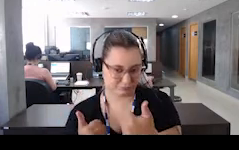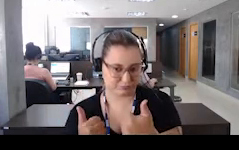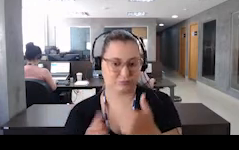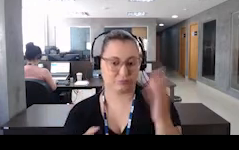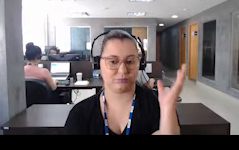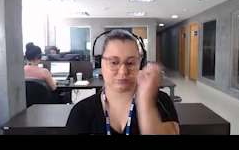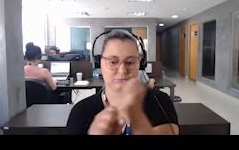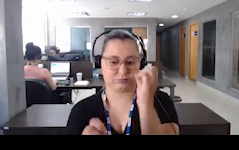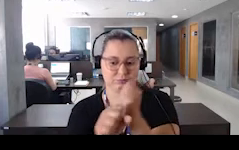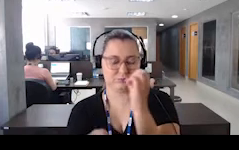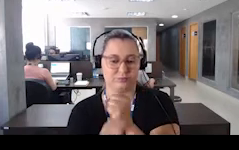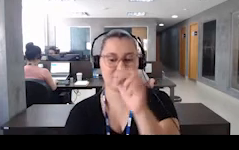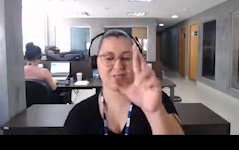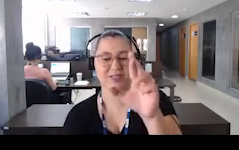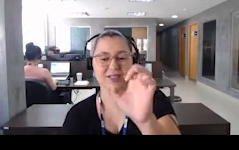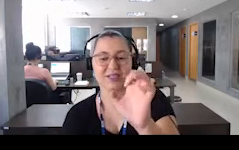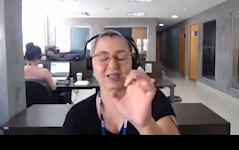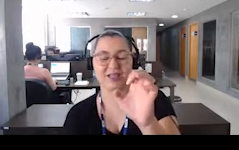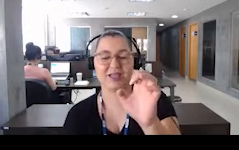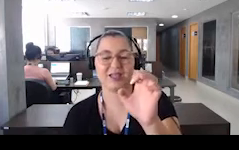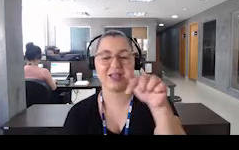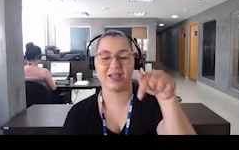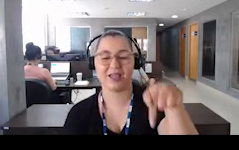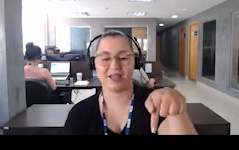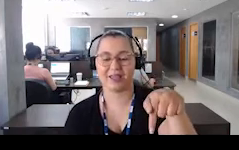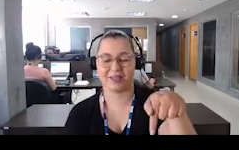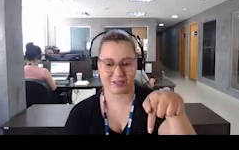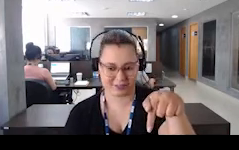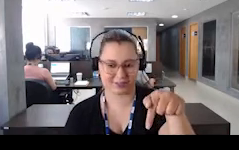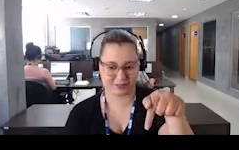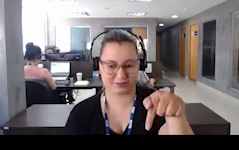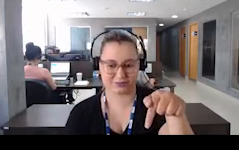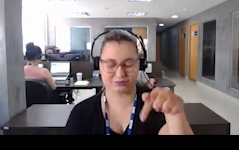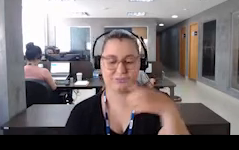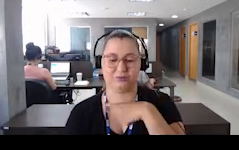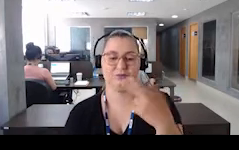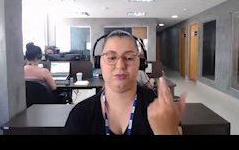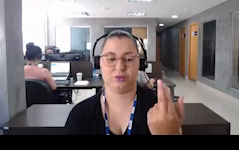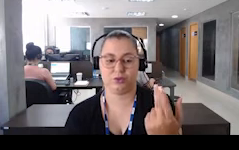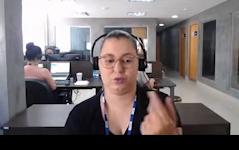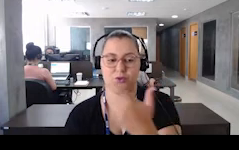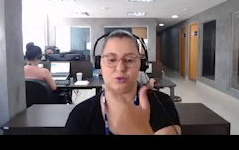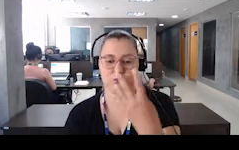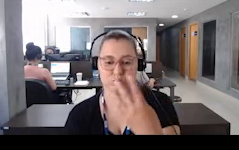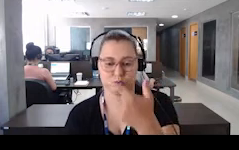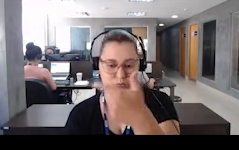Então vamos calcular aqui, ó. Então o REC, que é a resistência total, resistência equivalente, vai ser igual